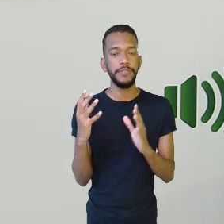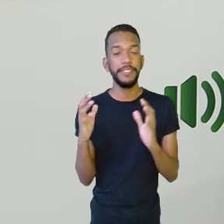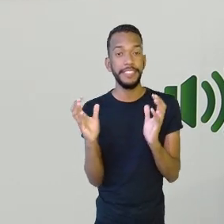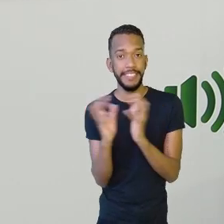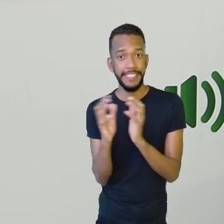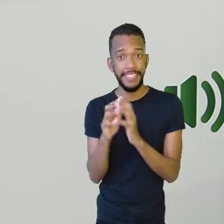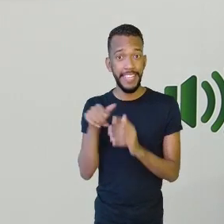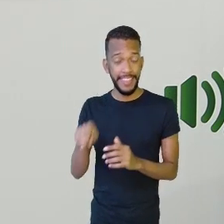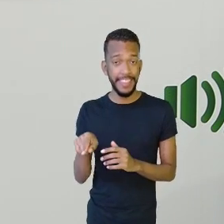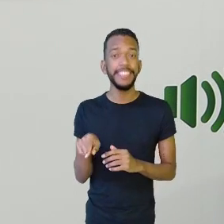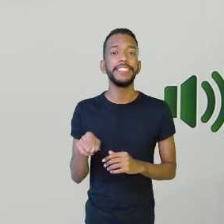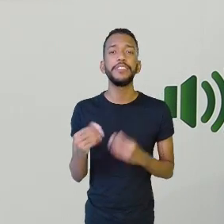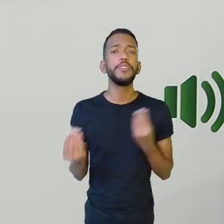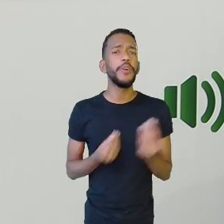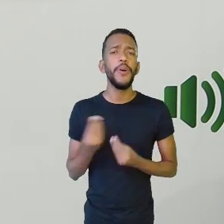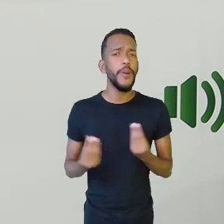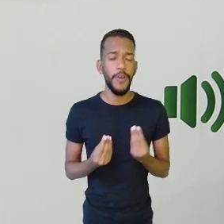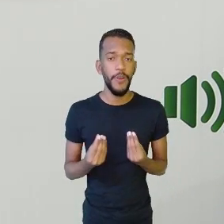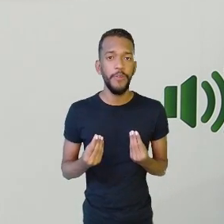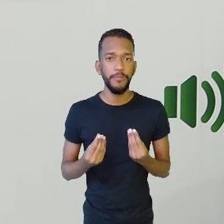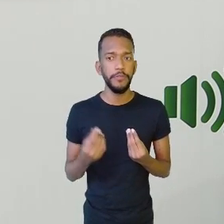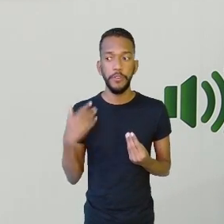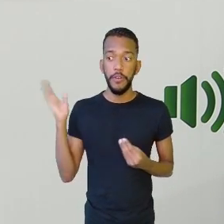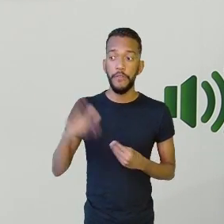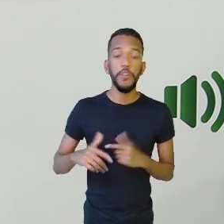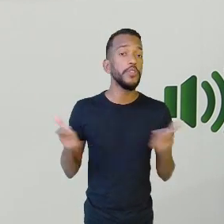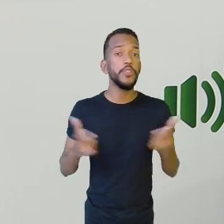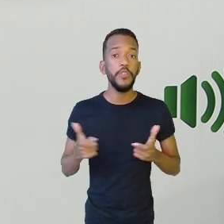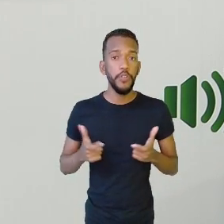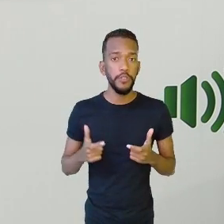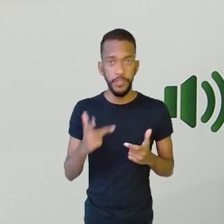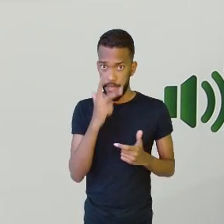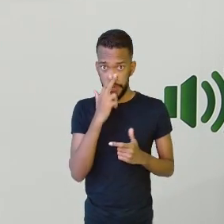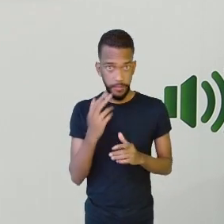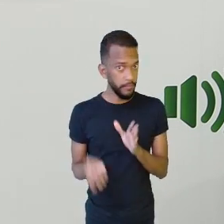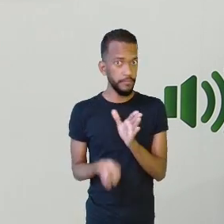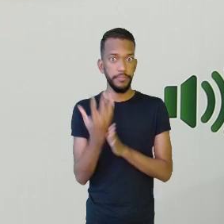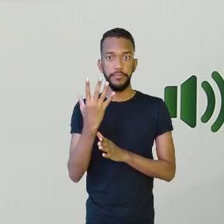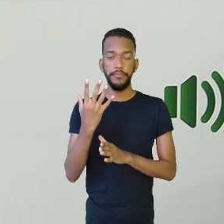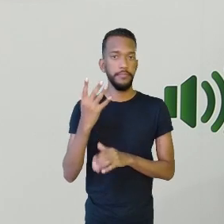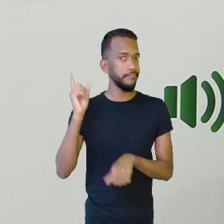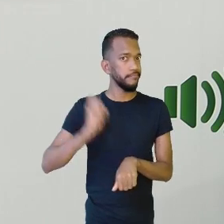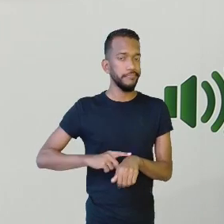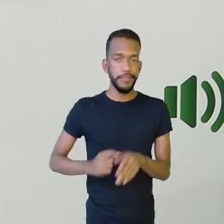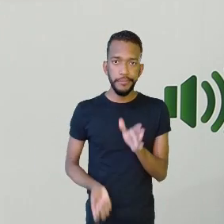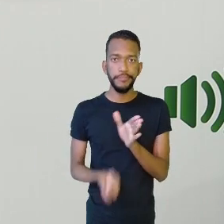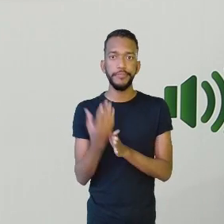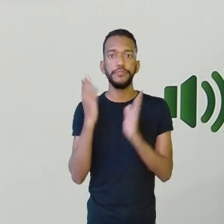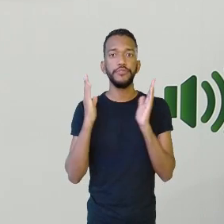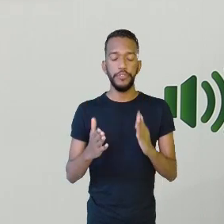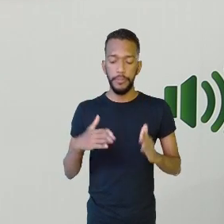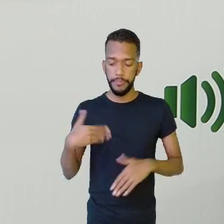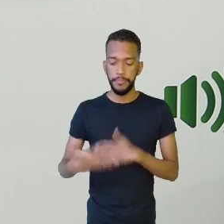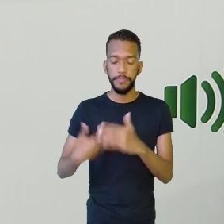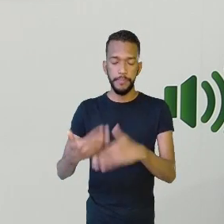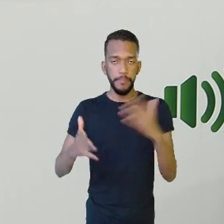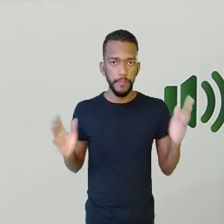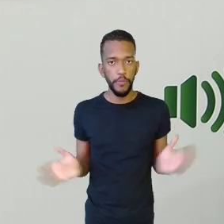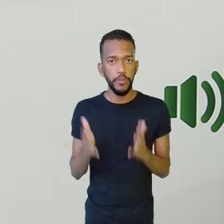Recife. Ela veio de onde? Será que ela surgiu assim do nada? Ou teve alguma coisa que motivou